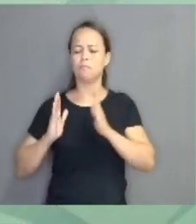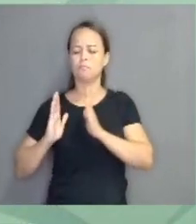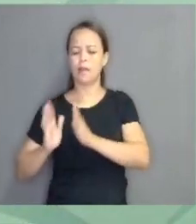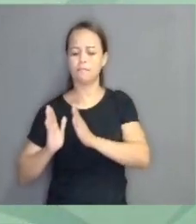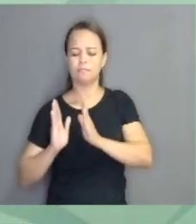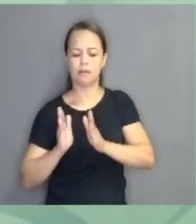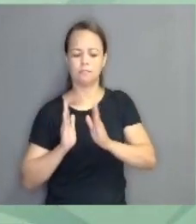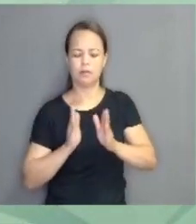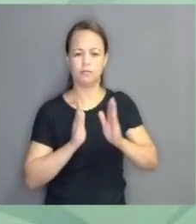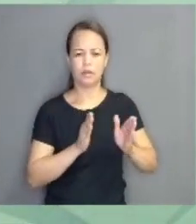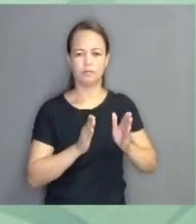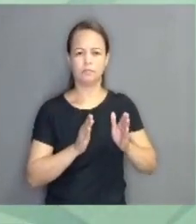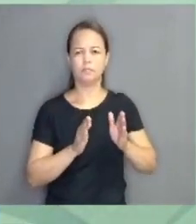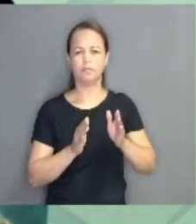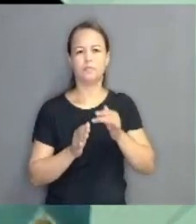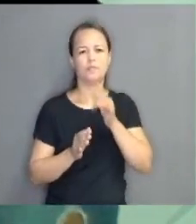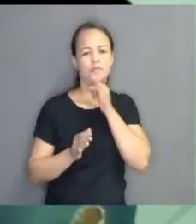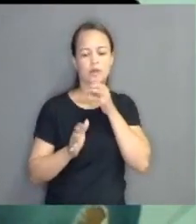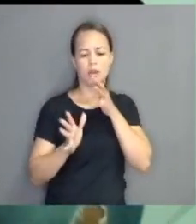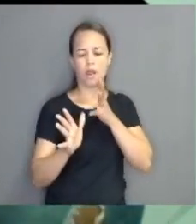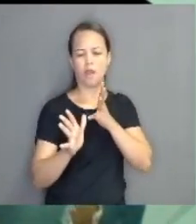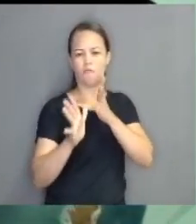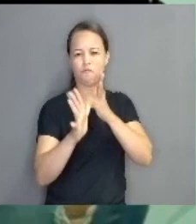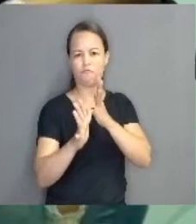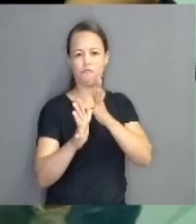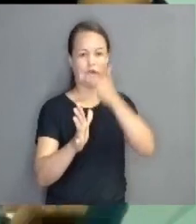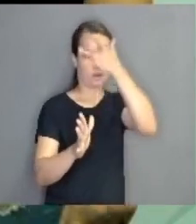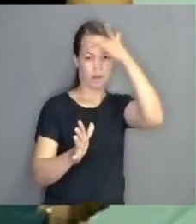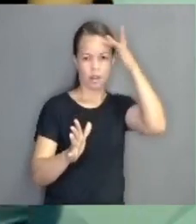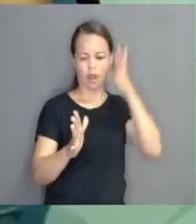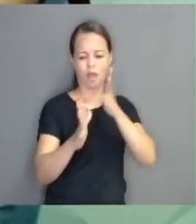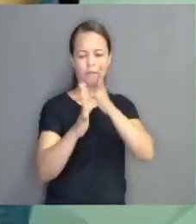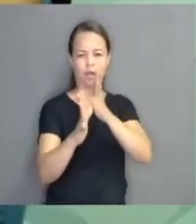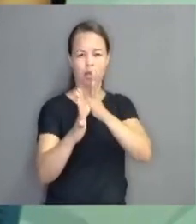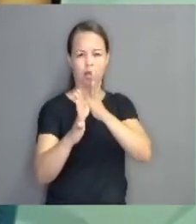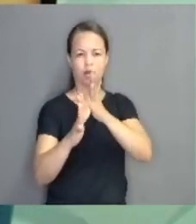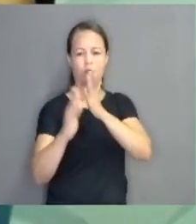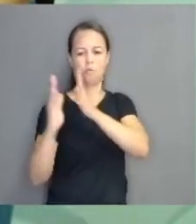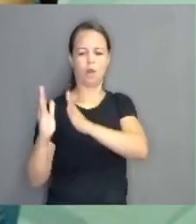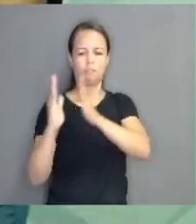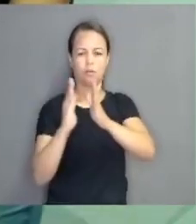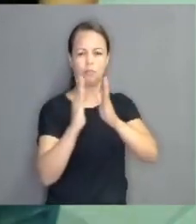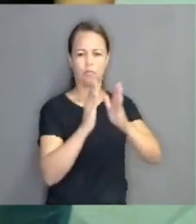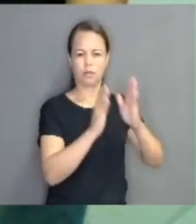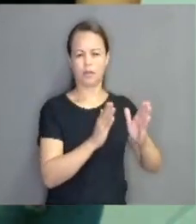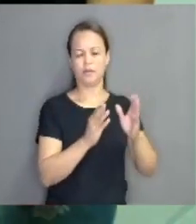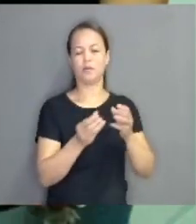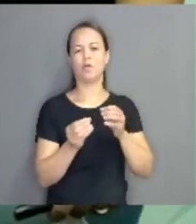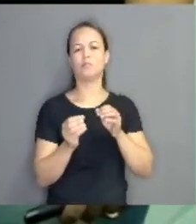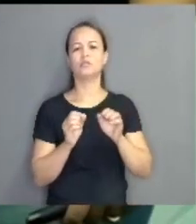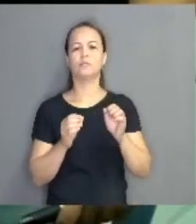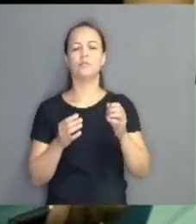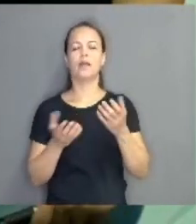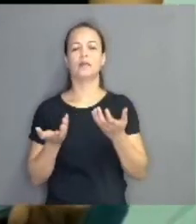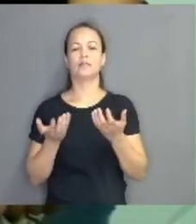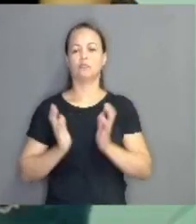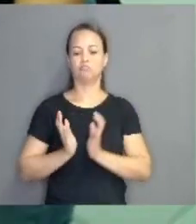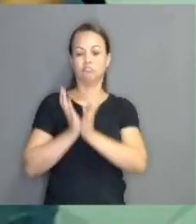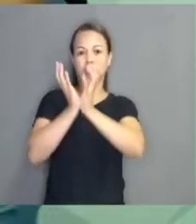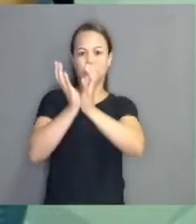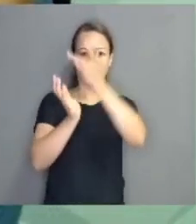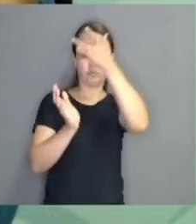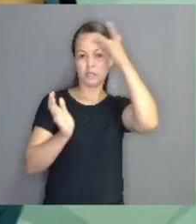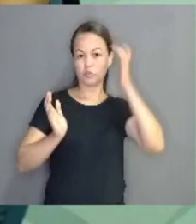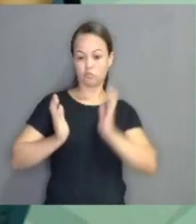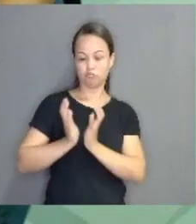coisa, colocar as pessoas em fila, colocar as pessoas em ordem, ou mesmo para indicar quais são os campeões. Como tem